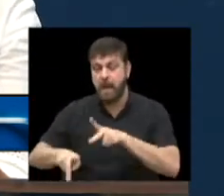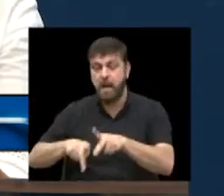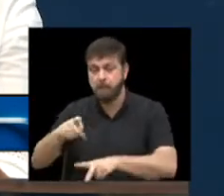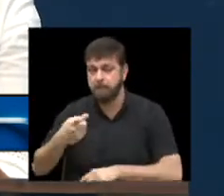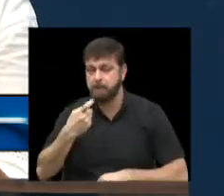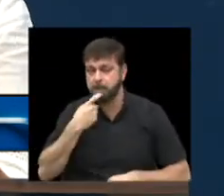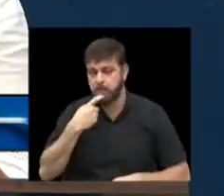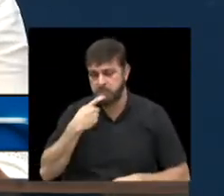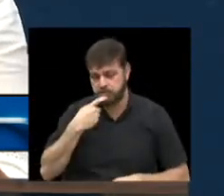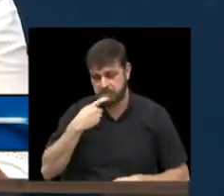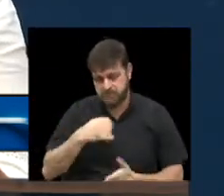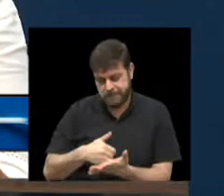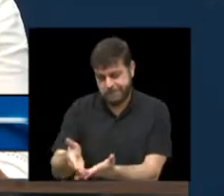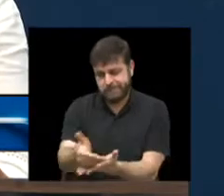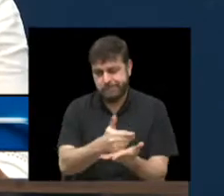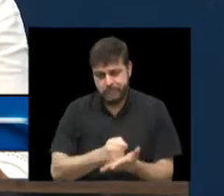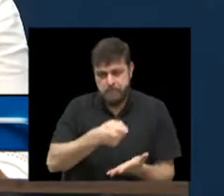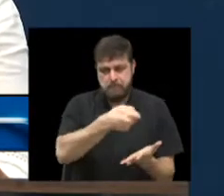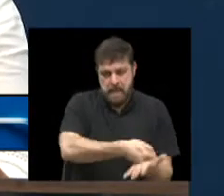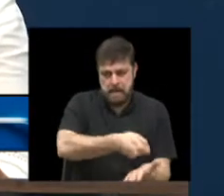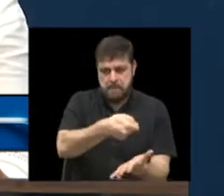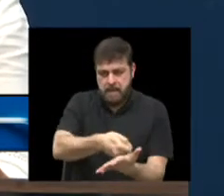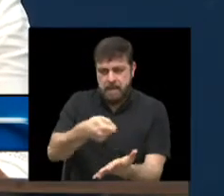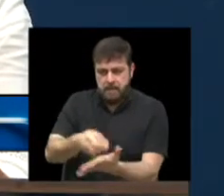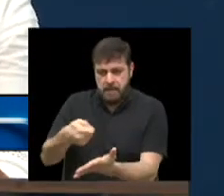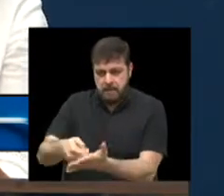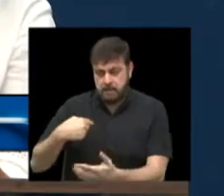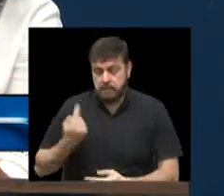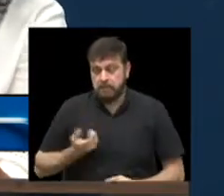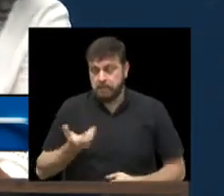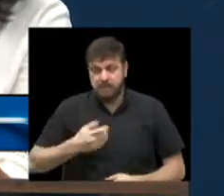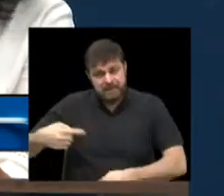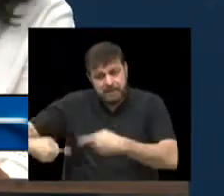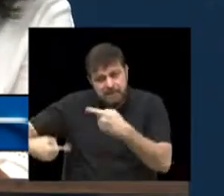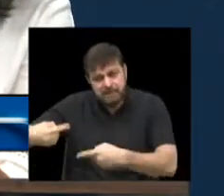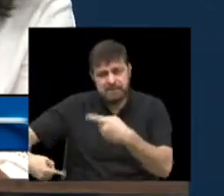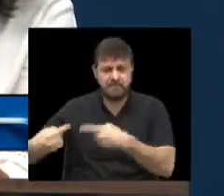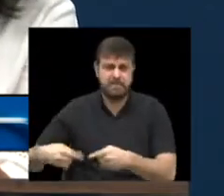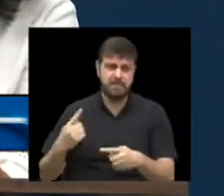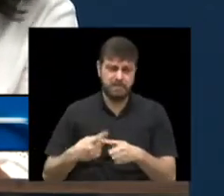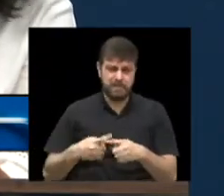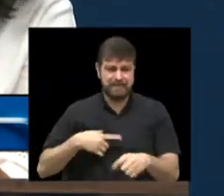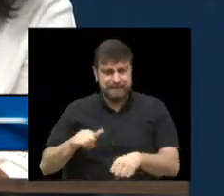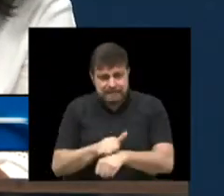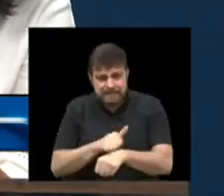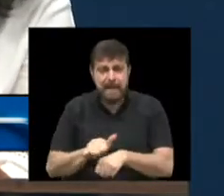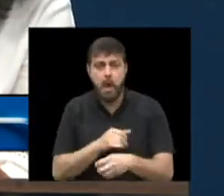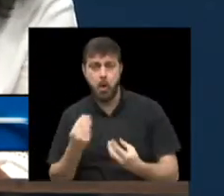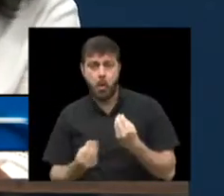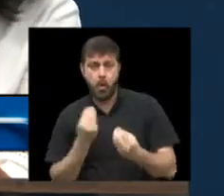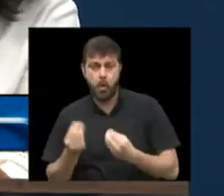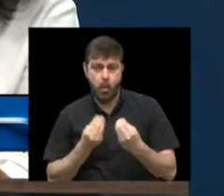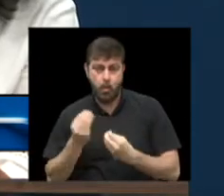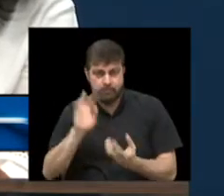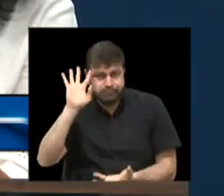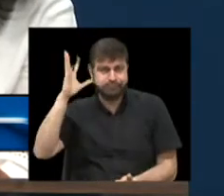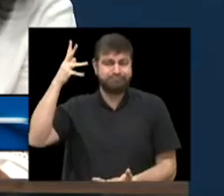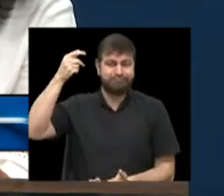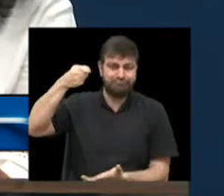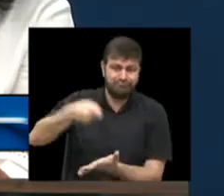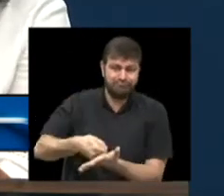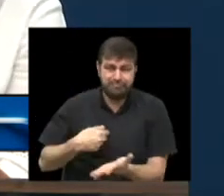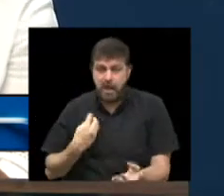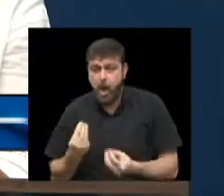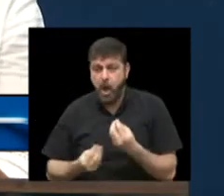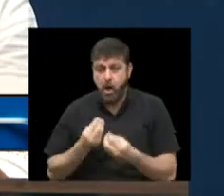E esse é o debate que eu acredito que deve ser feito. Porque existem mecanismos e saídas